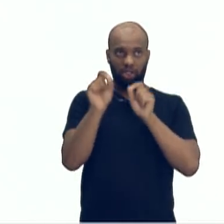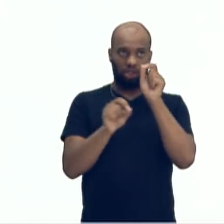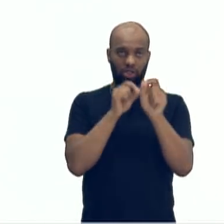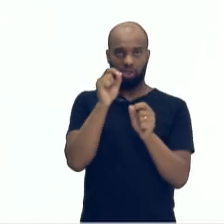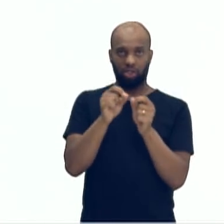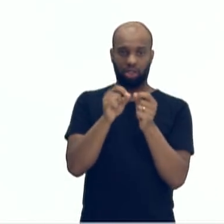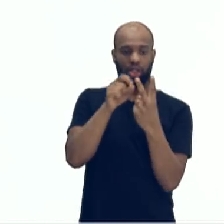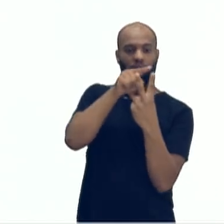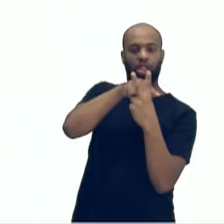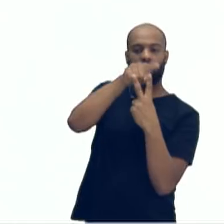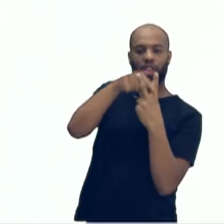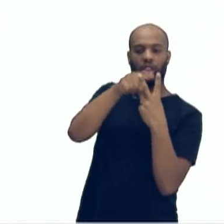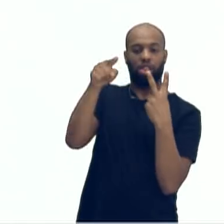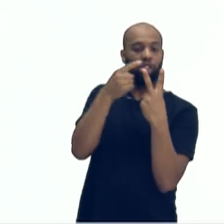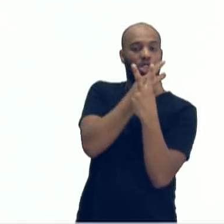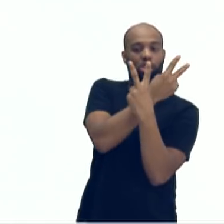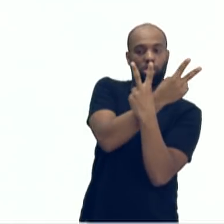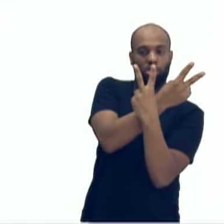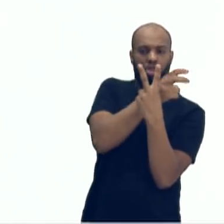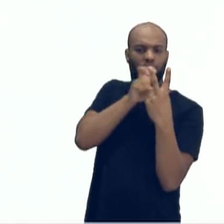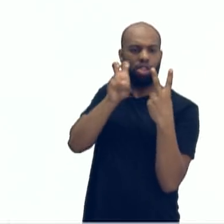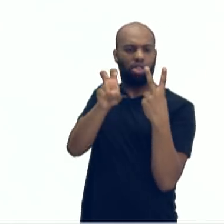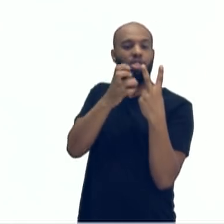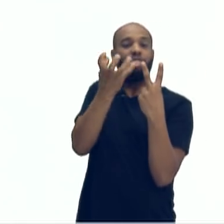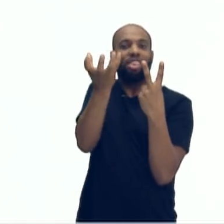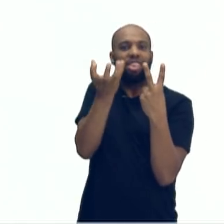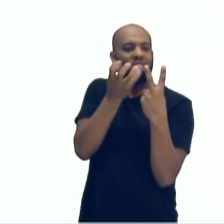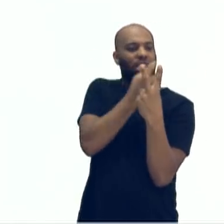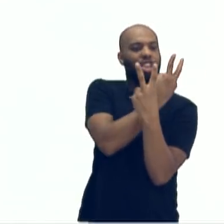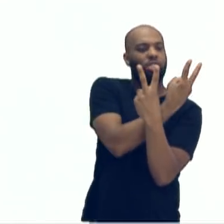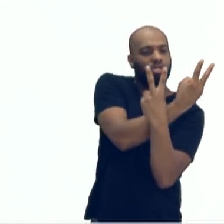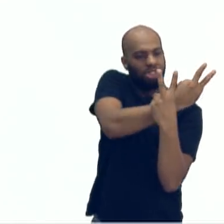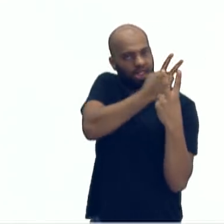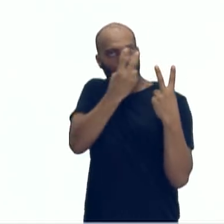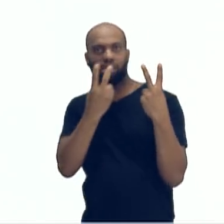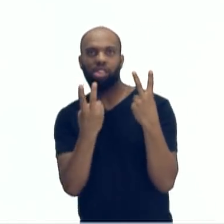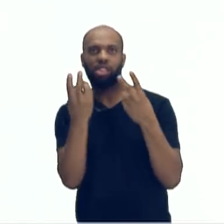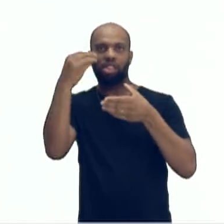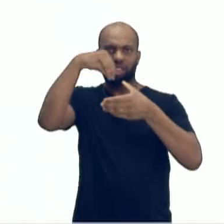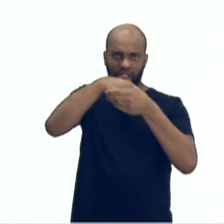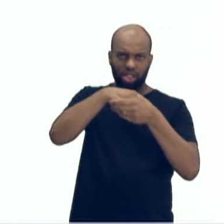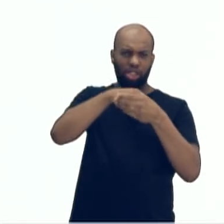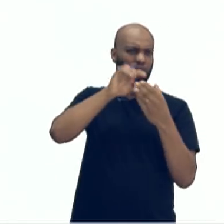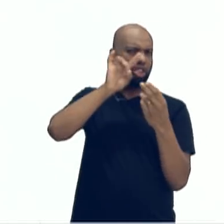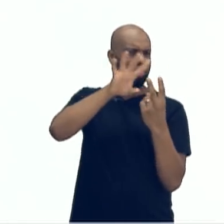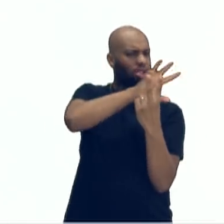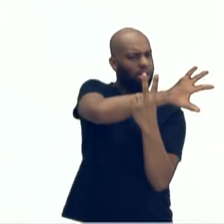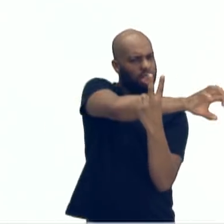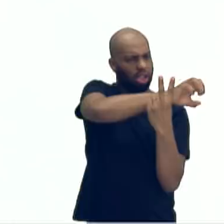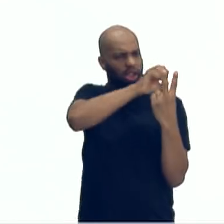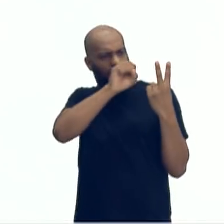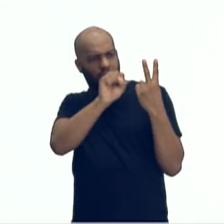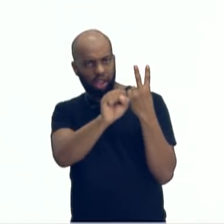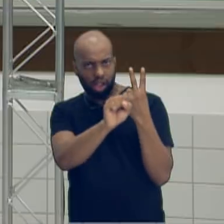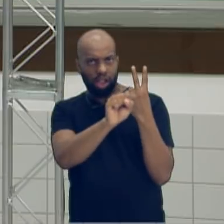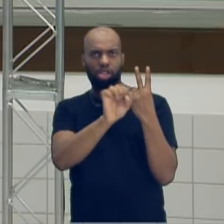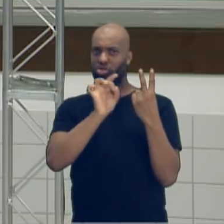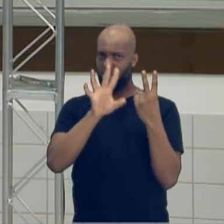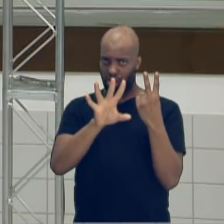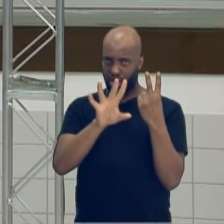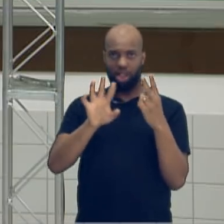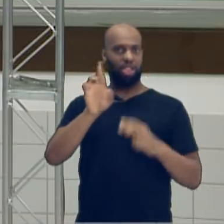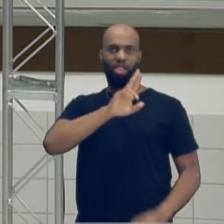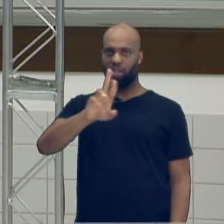número 2 dentro do radical. Mas espera aí, professor, é só colocar o 2 lá dentro? Não, nós